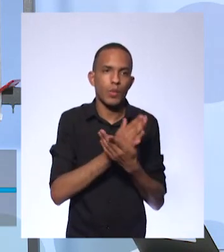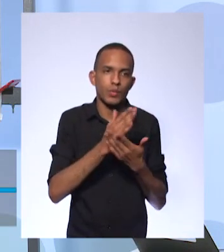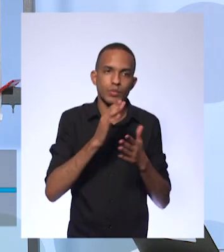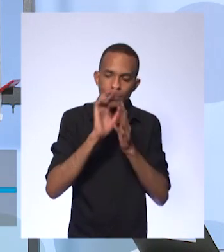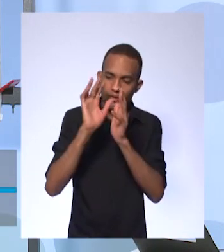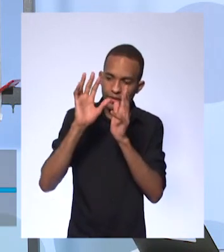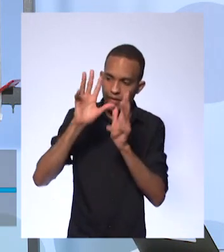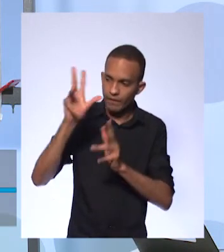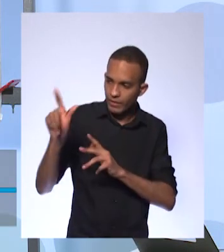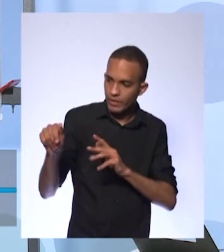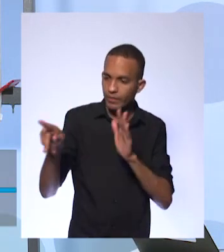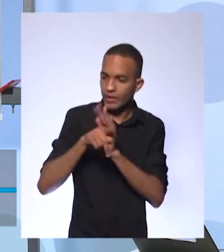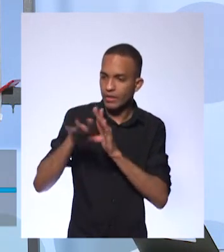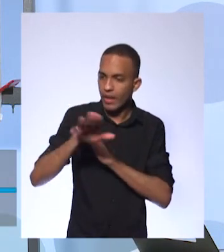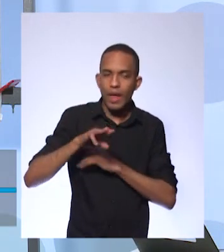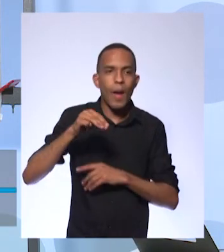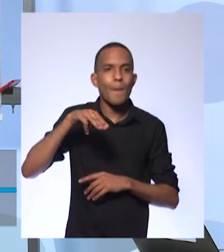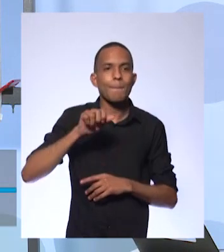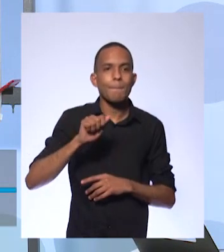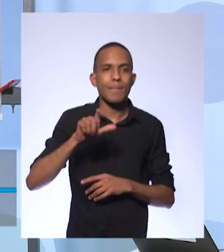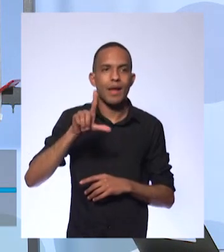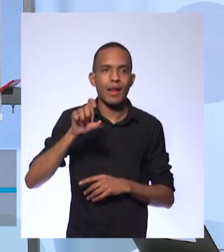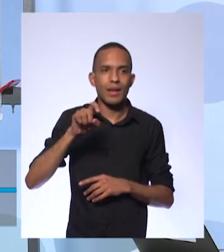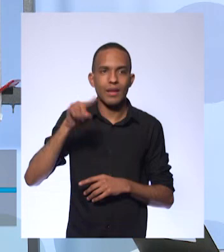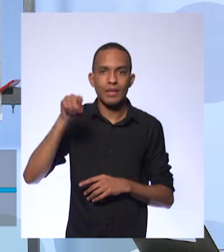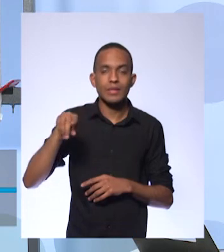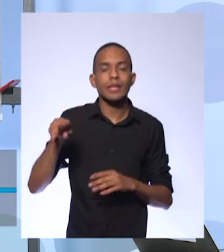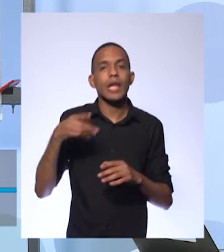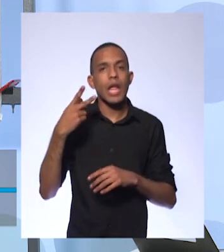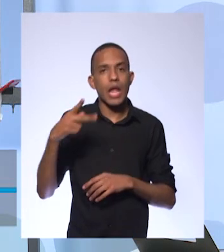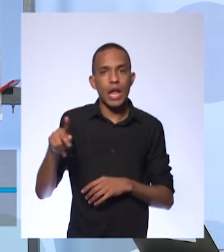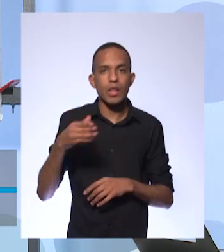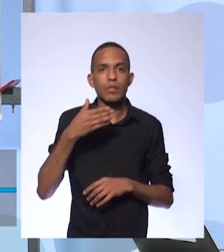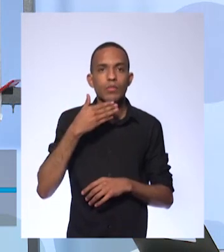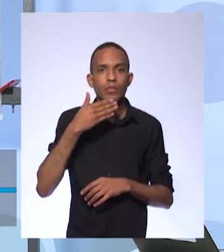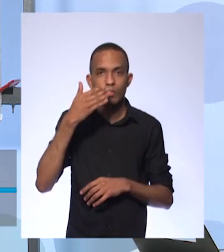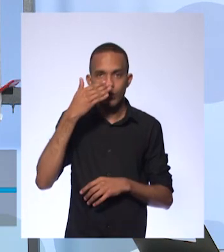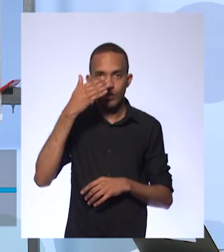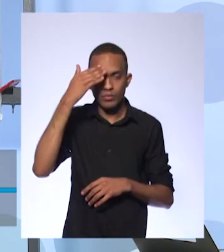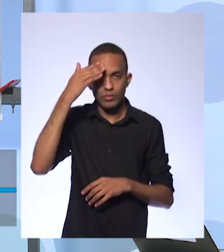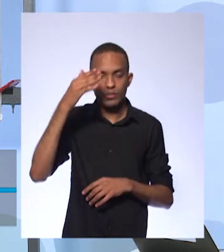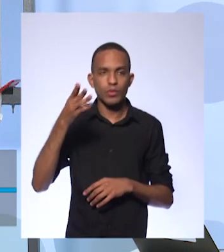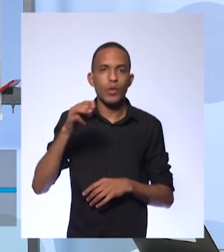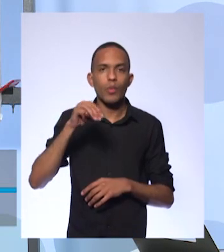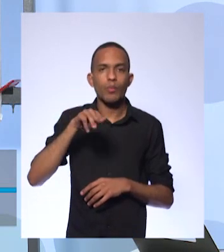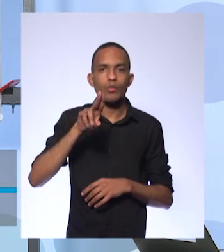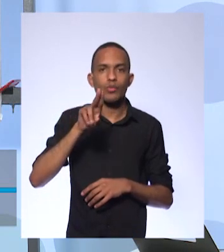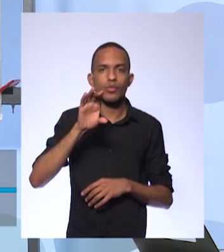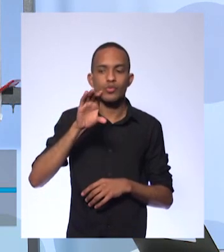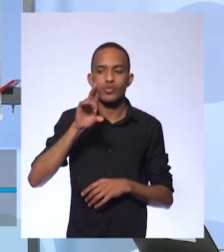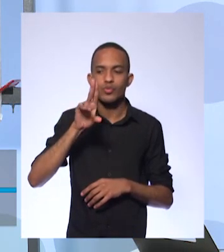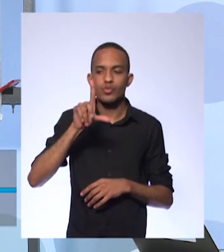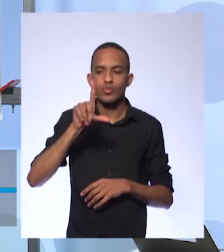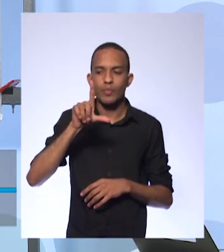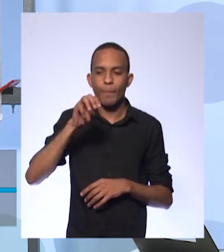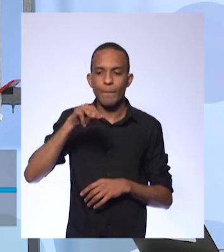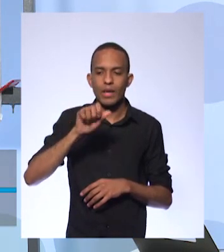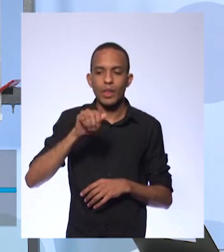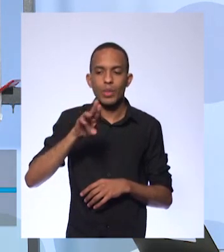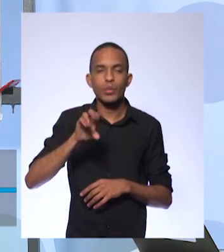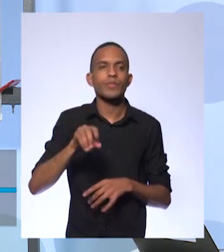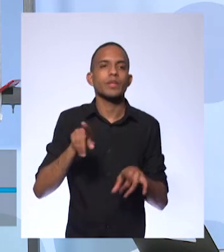exemplo, na revolta dos malês, que eram aqueles africanos muçulmanos, que lutaram também pela sua liberdade. Nós temos